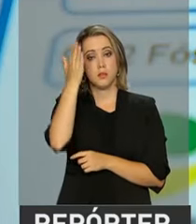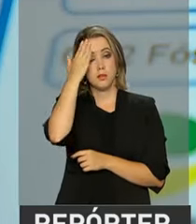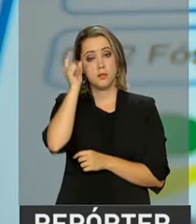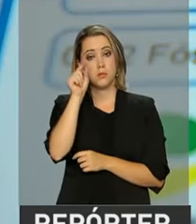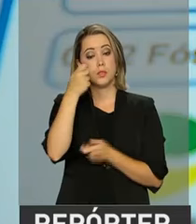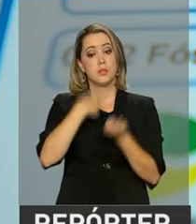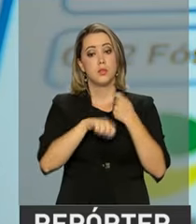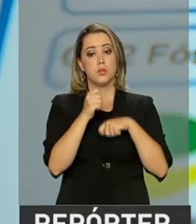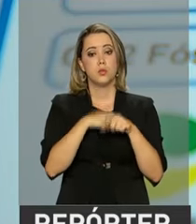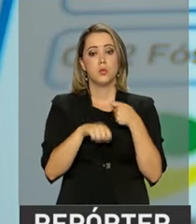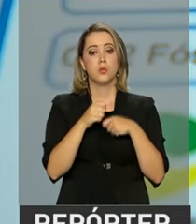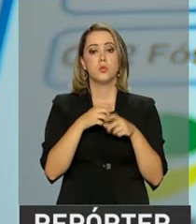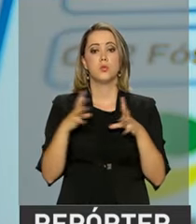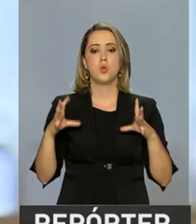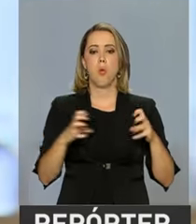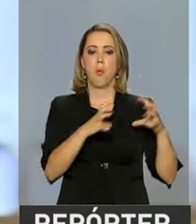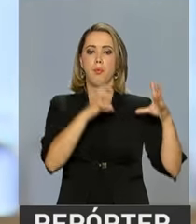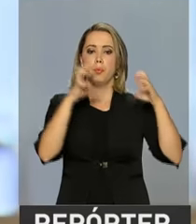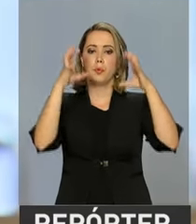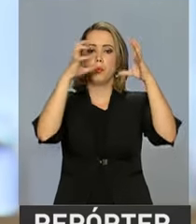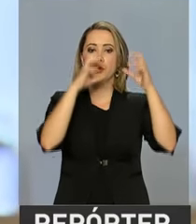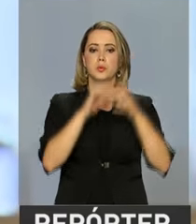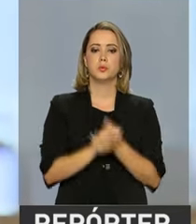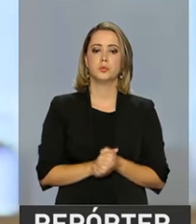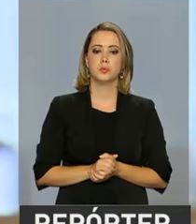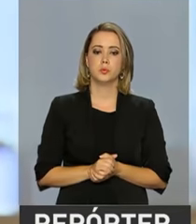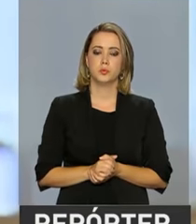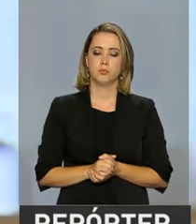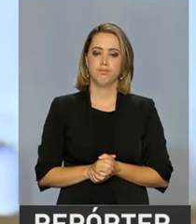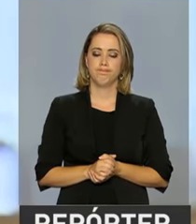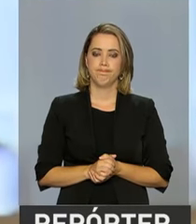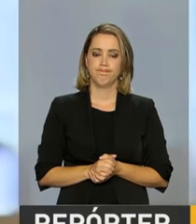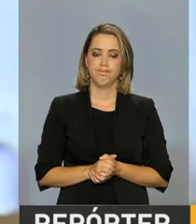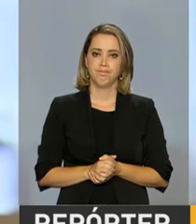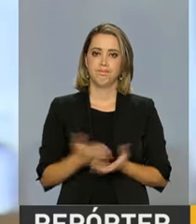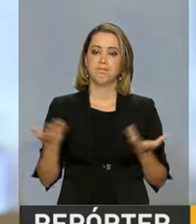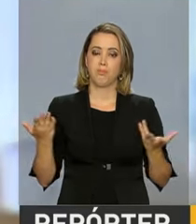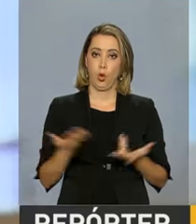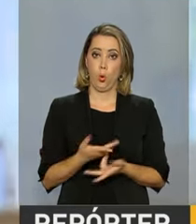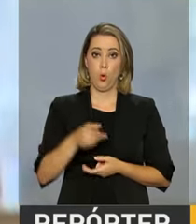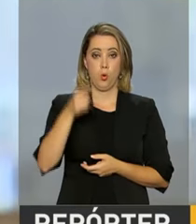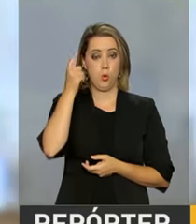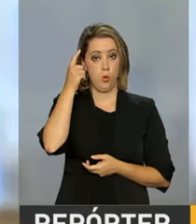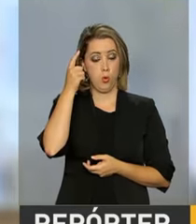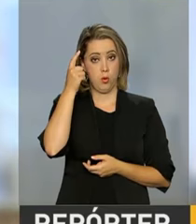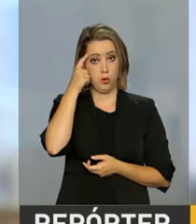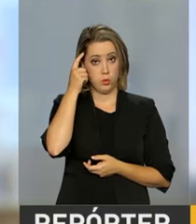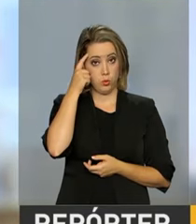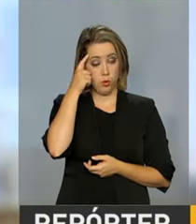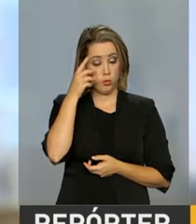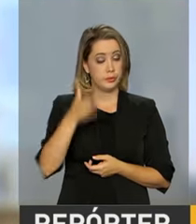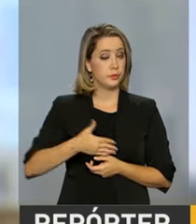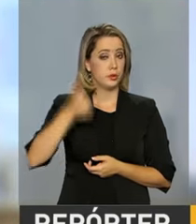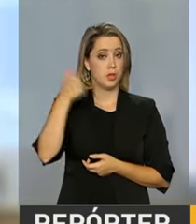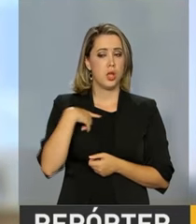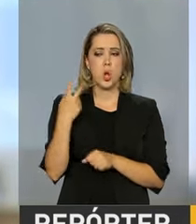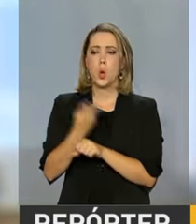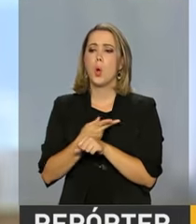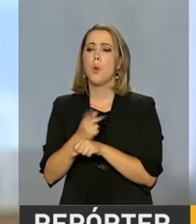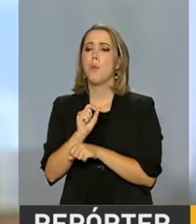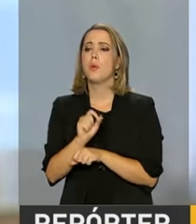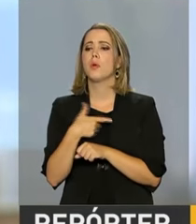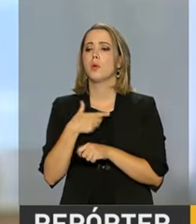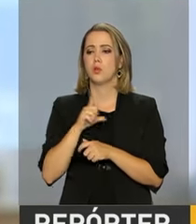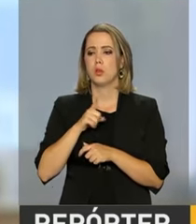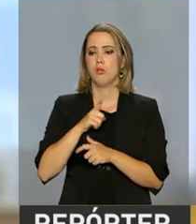econômico e se polui o meio ambiente. Hoje as pessoas estão mais conscientes, sabem da existência do selo, cobram isso do concessionário, querem saber se o